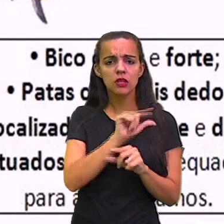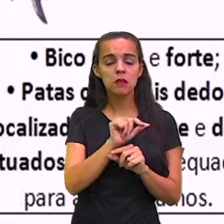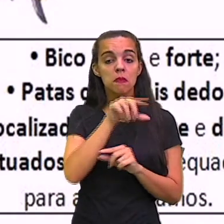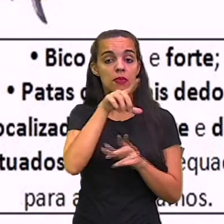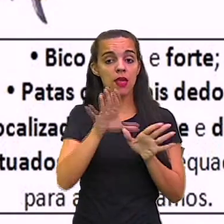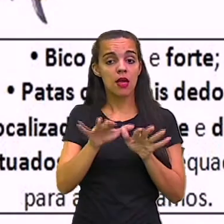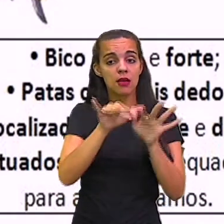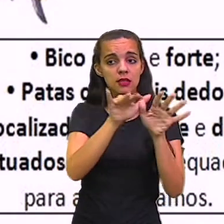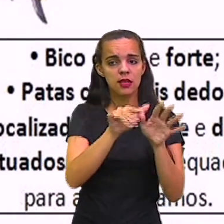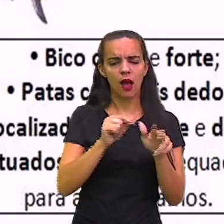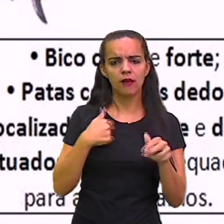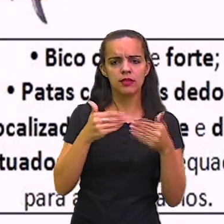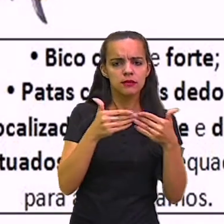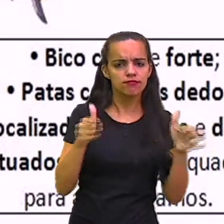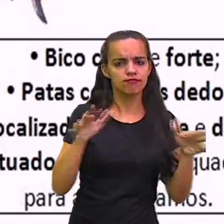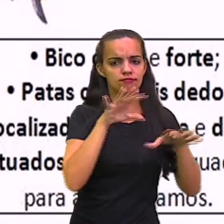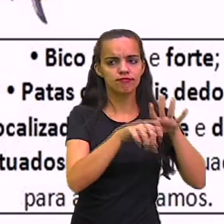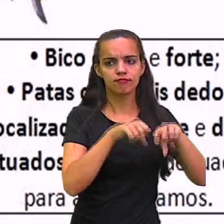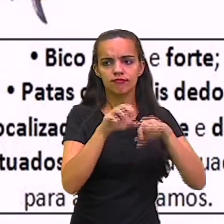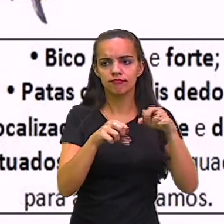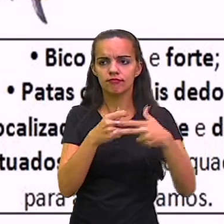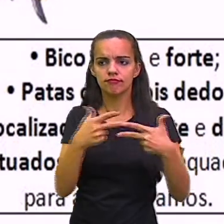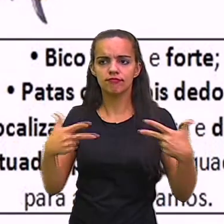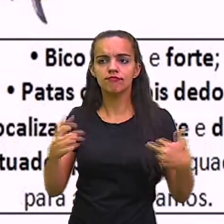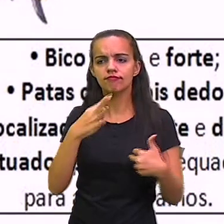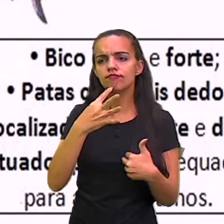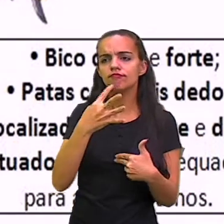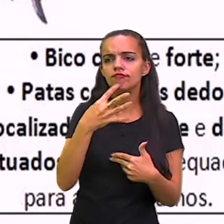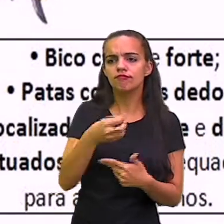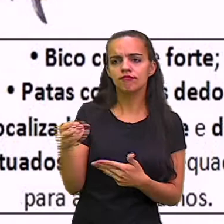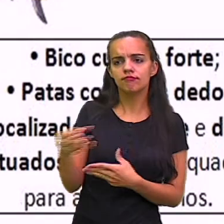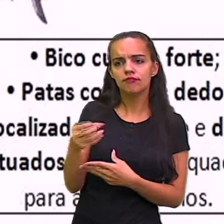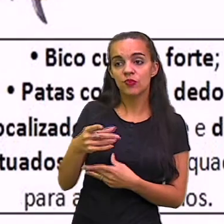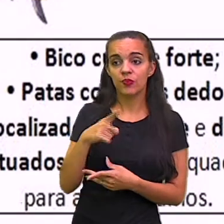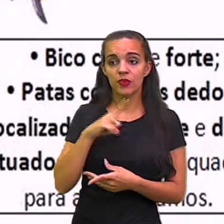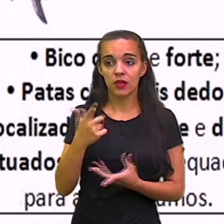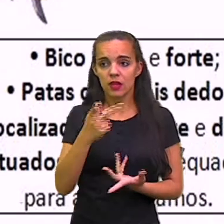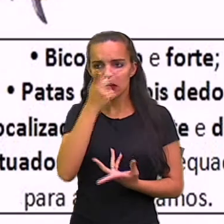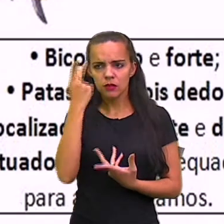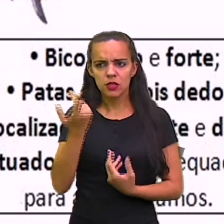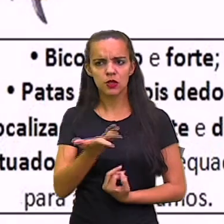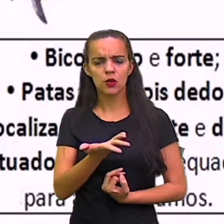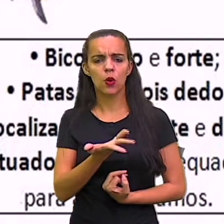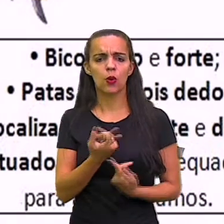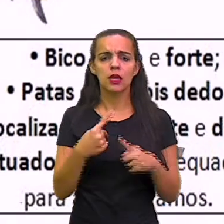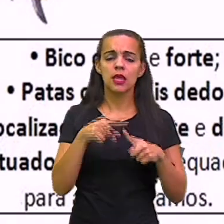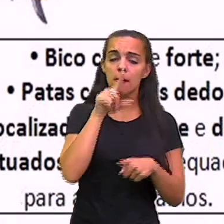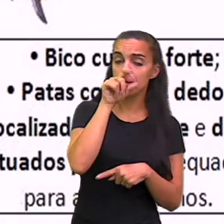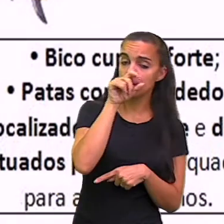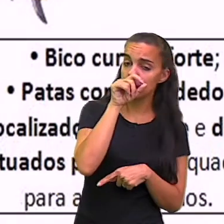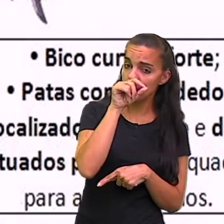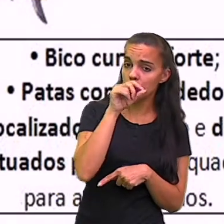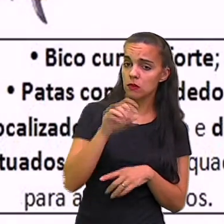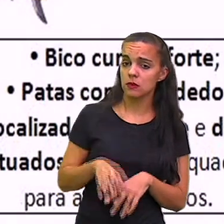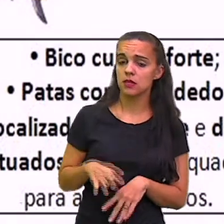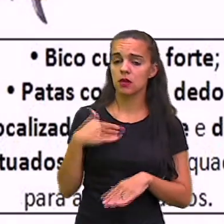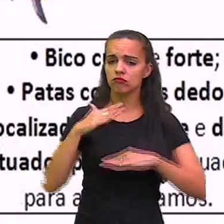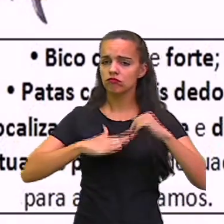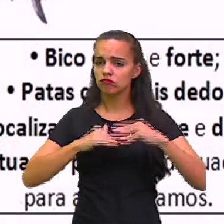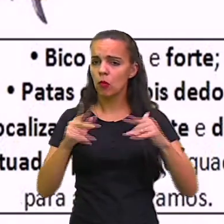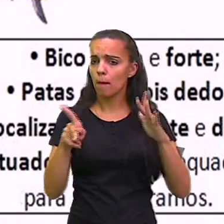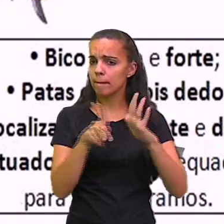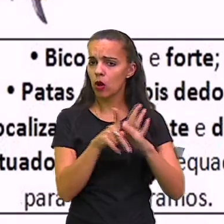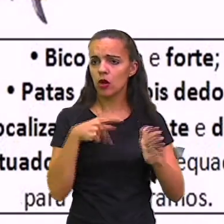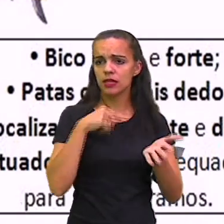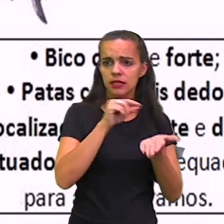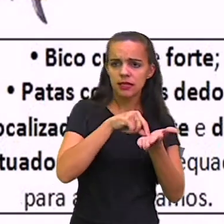explorar diferentes fontes de alimento assim a bicos especializados em quebrar as sementes e extrair néctar